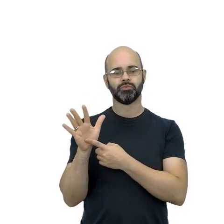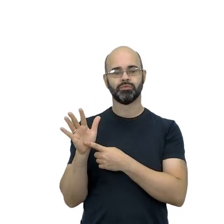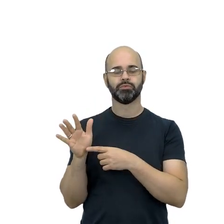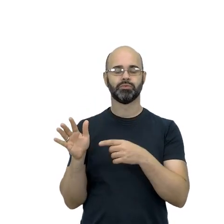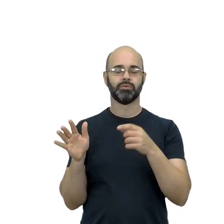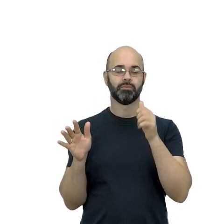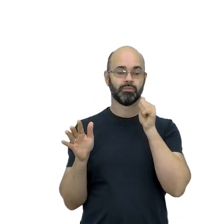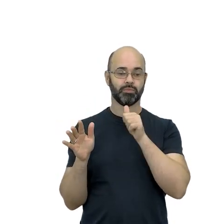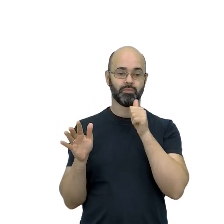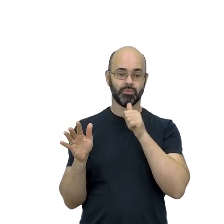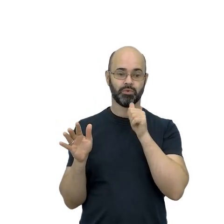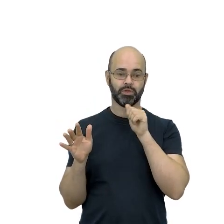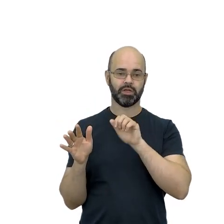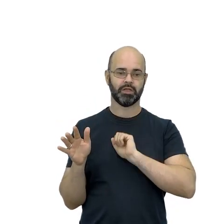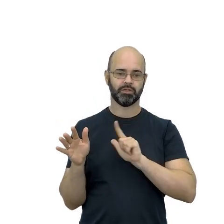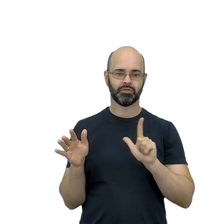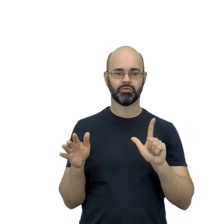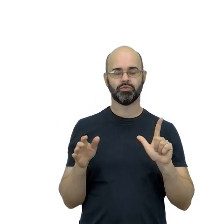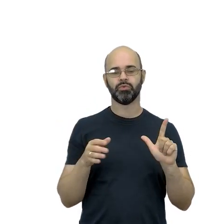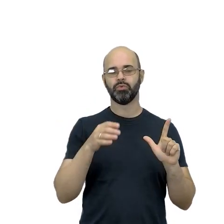azul, o masculino